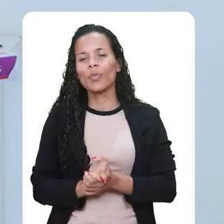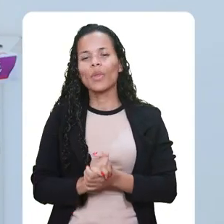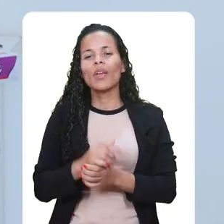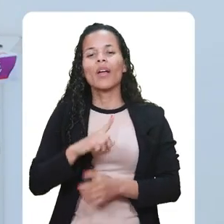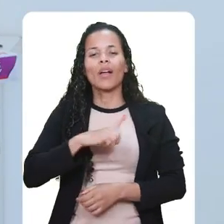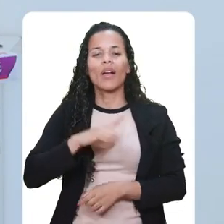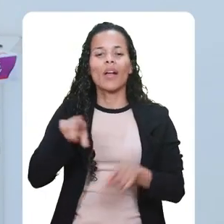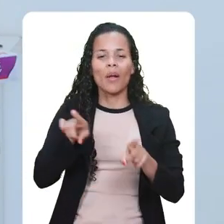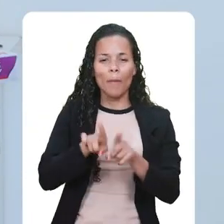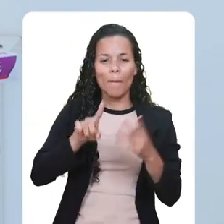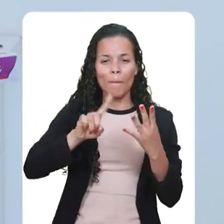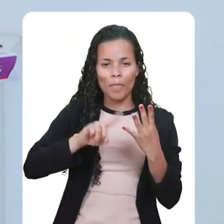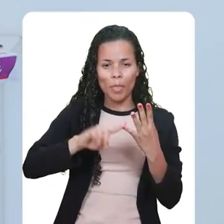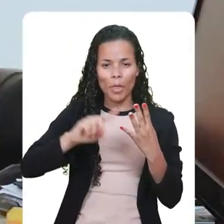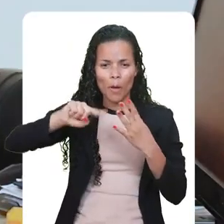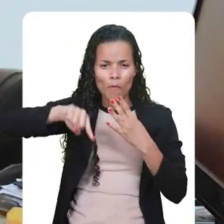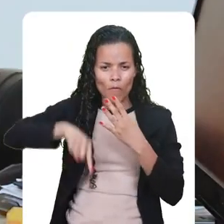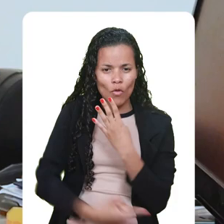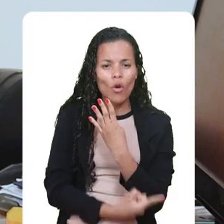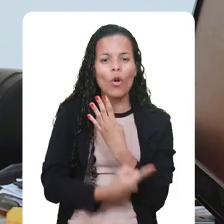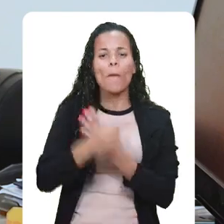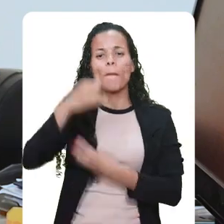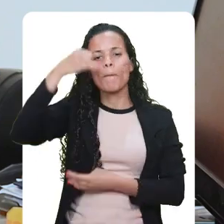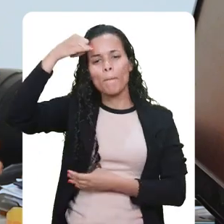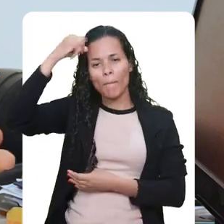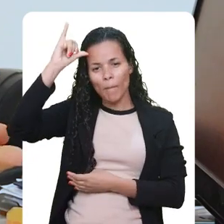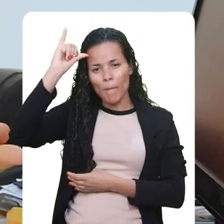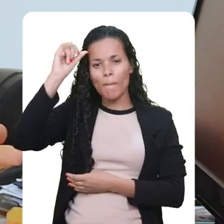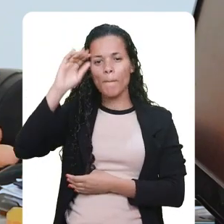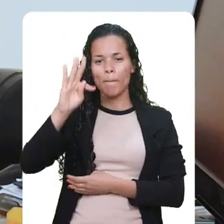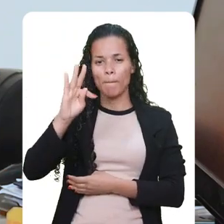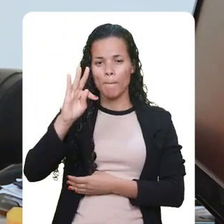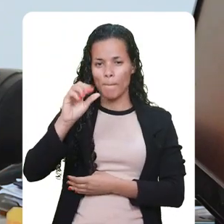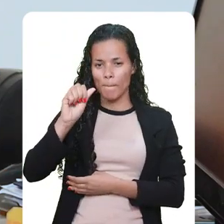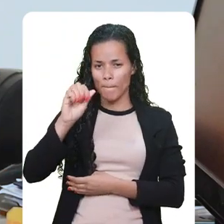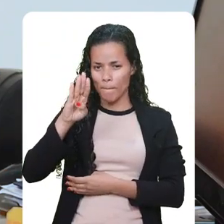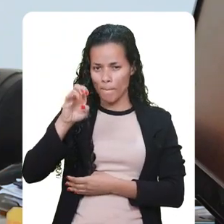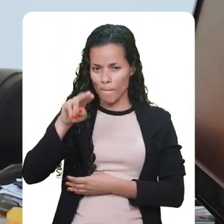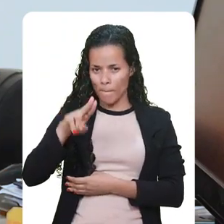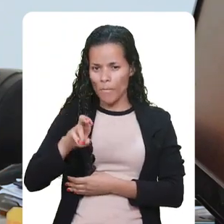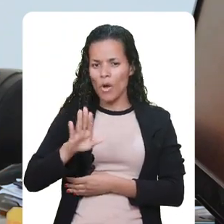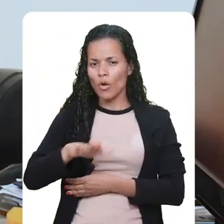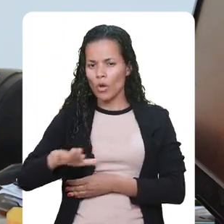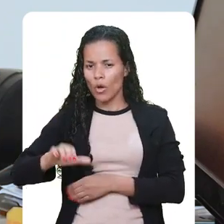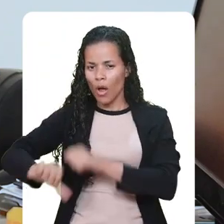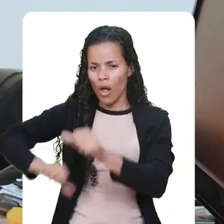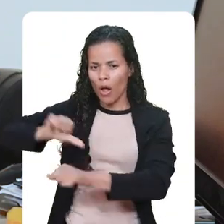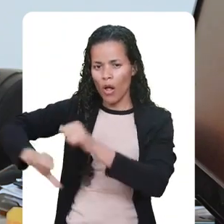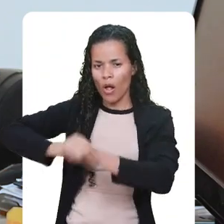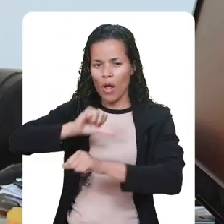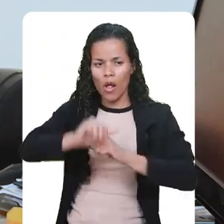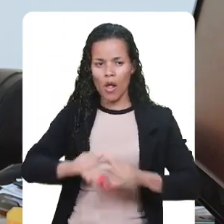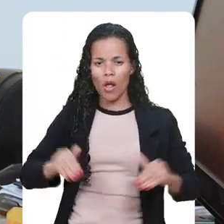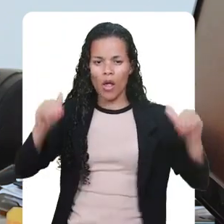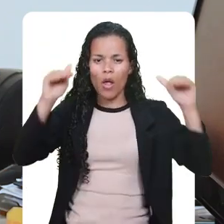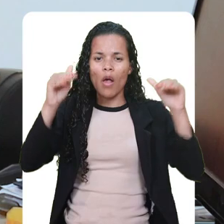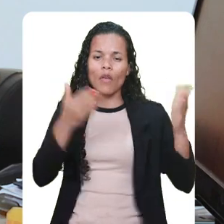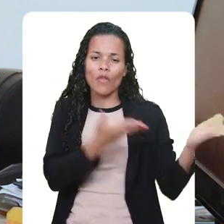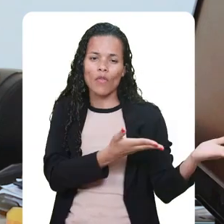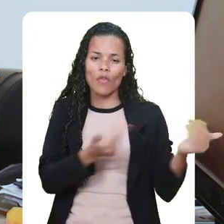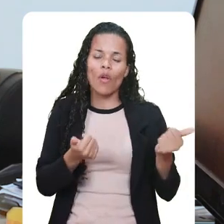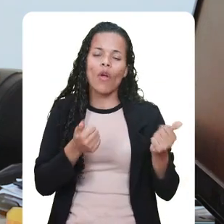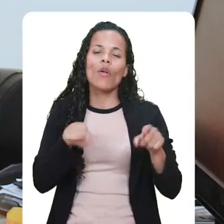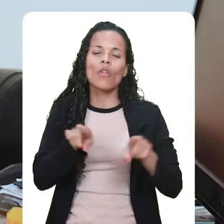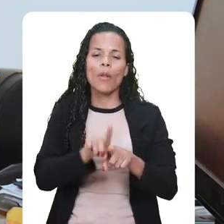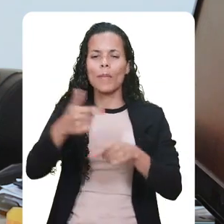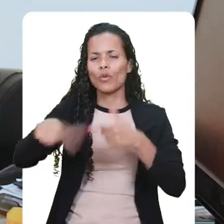de 2024. Tivemos também a evolução, como já citei anteriormente, do boi bambu, né, que deixou de ser boi infantil para